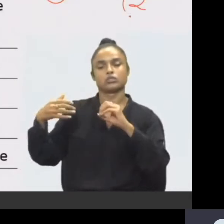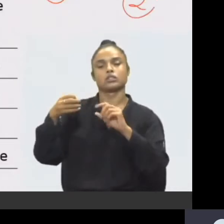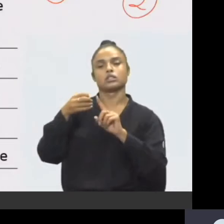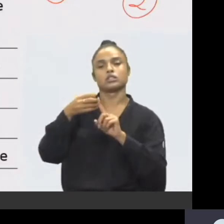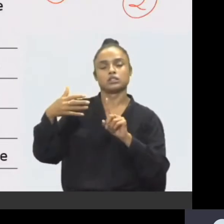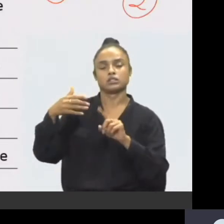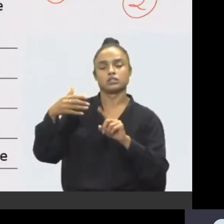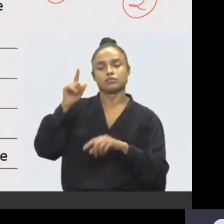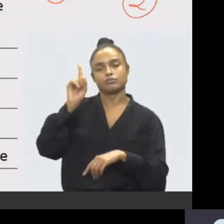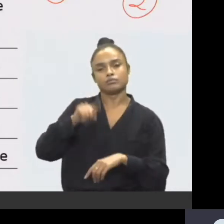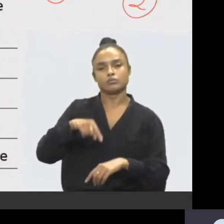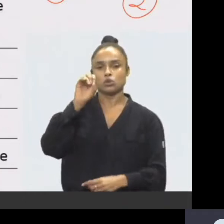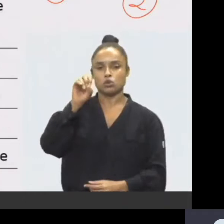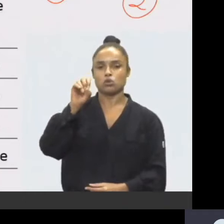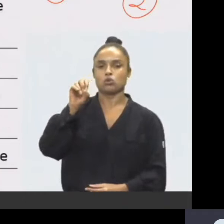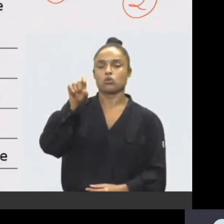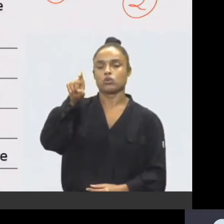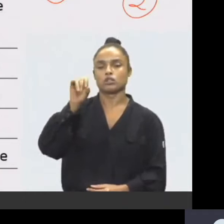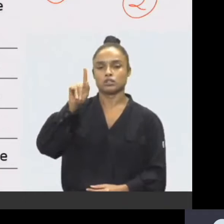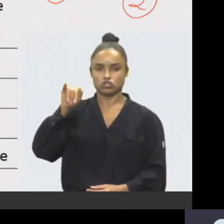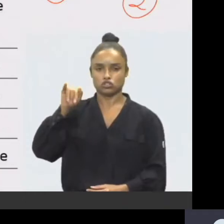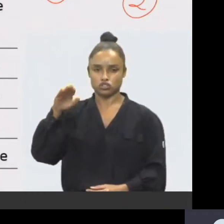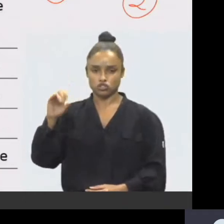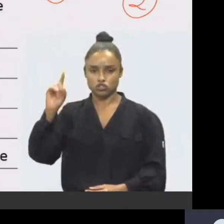segundo corresponde a